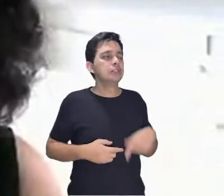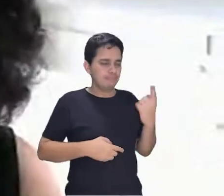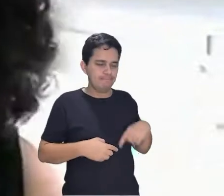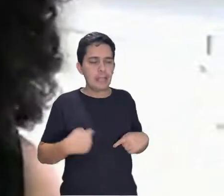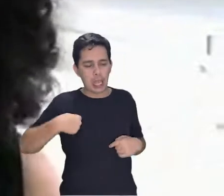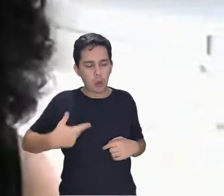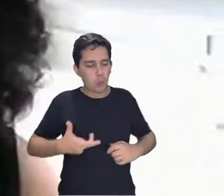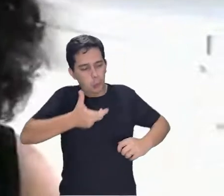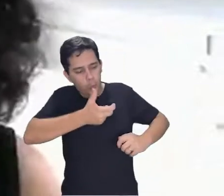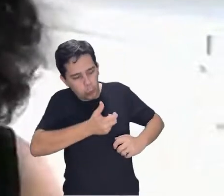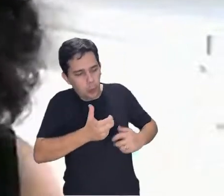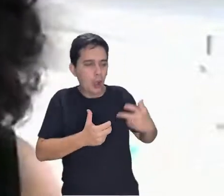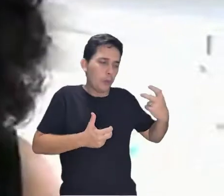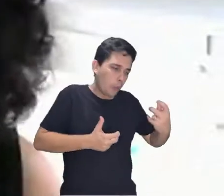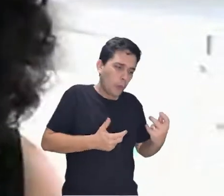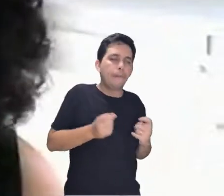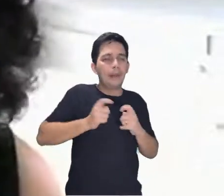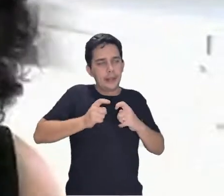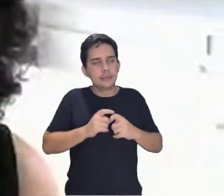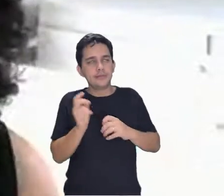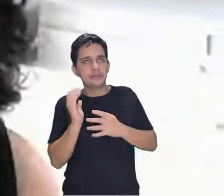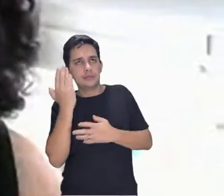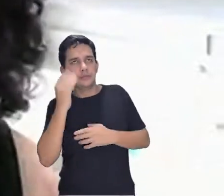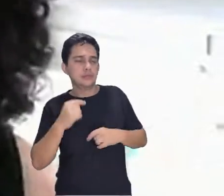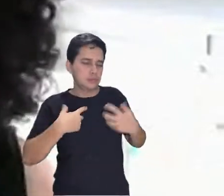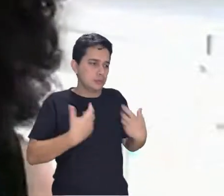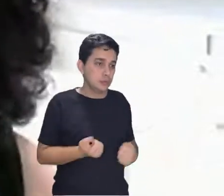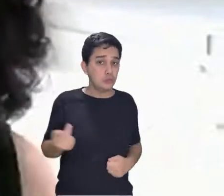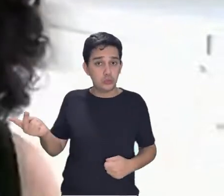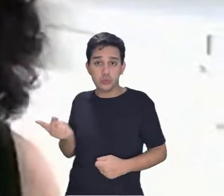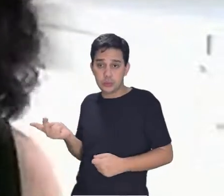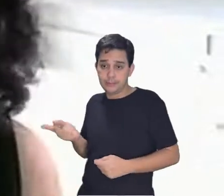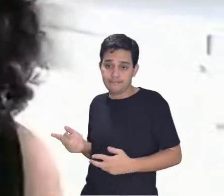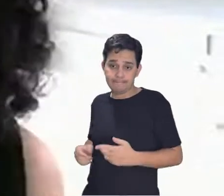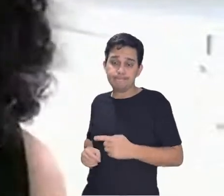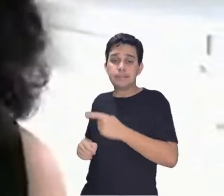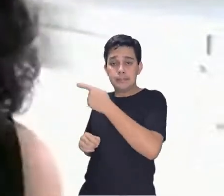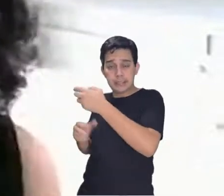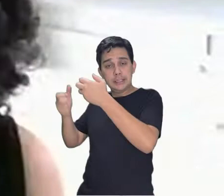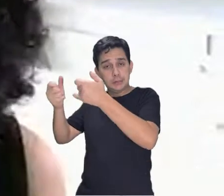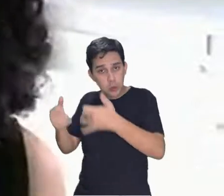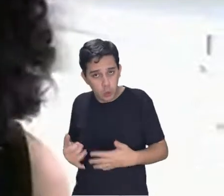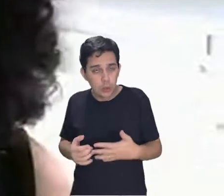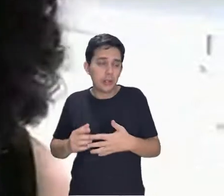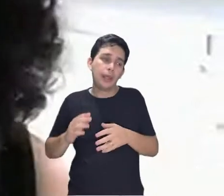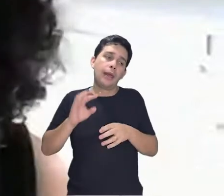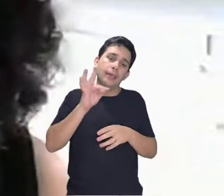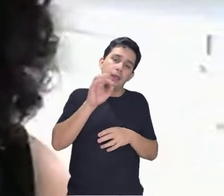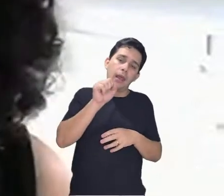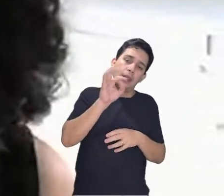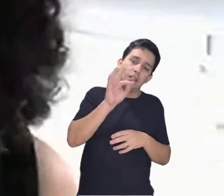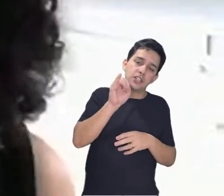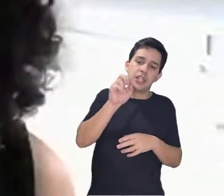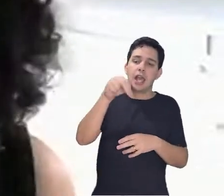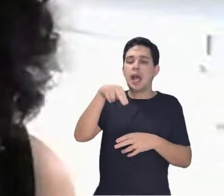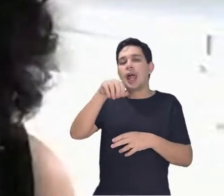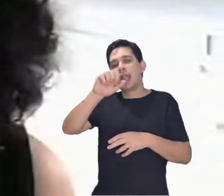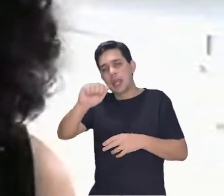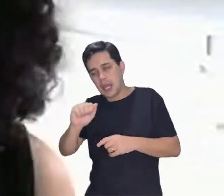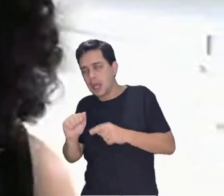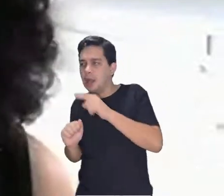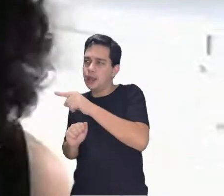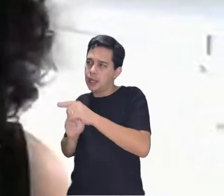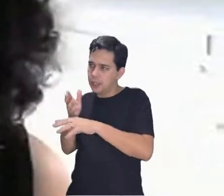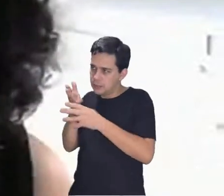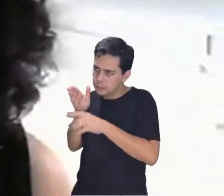pretendia angariar clientes aqui para ela própria, enquanto ele se dedicava não apenas aqui em Teresópolis, mas também tinha uma atuação bem grande em